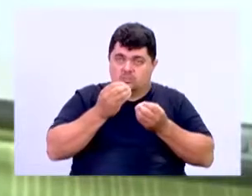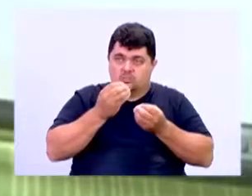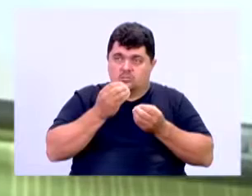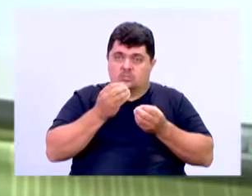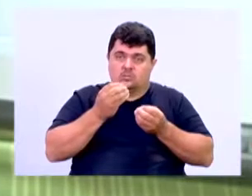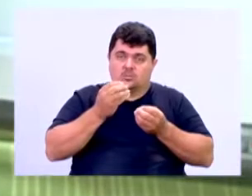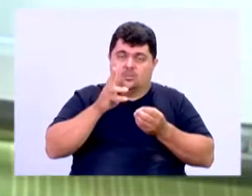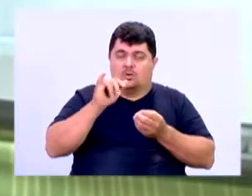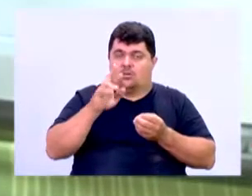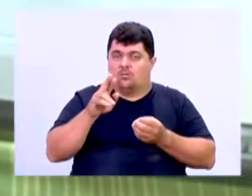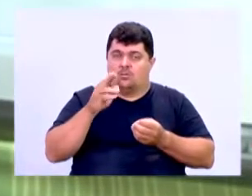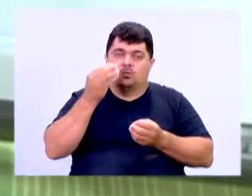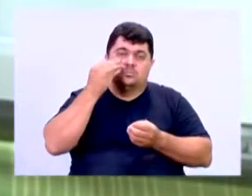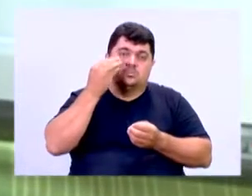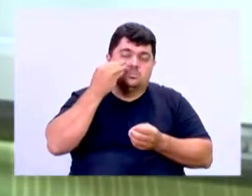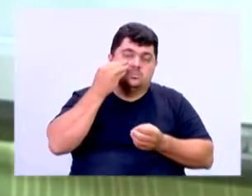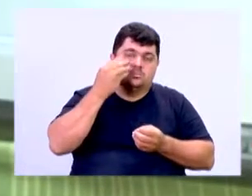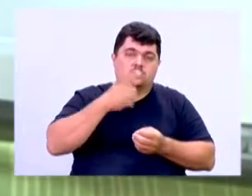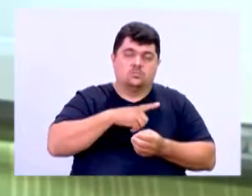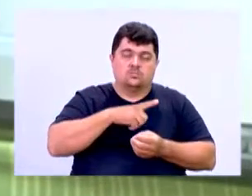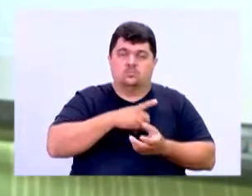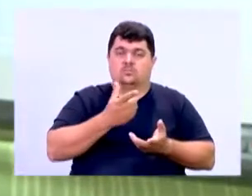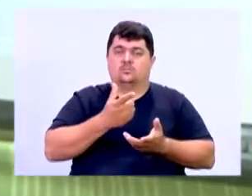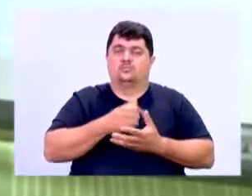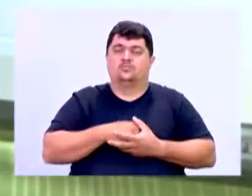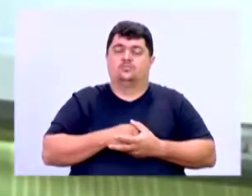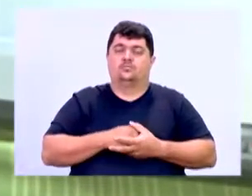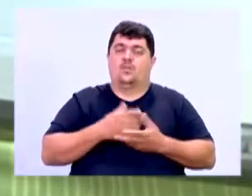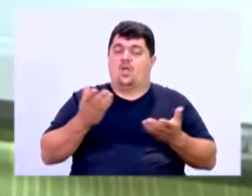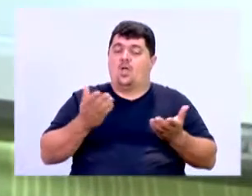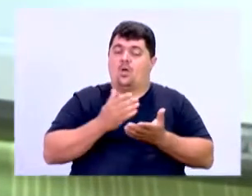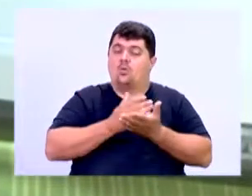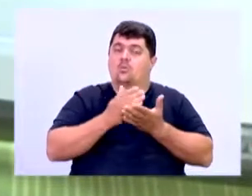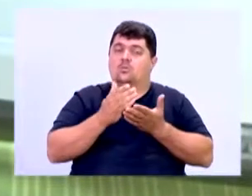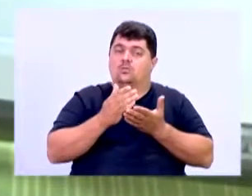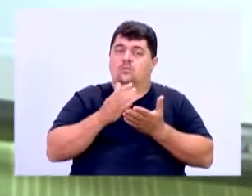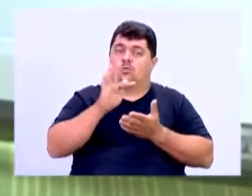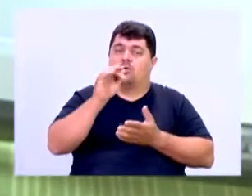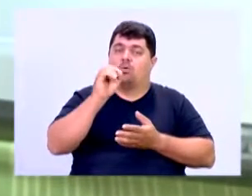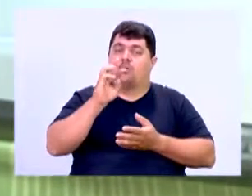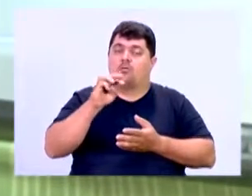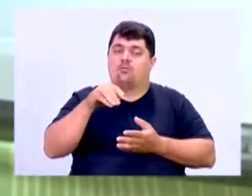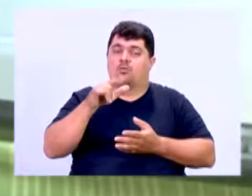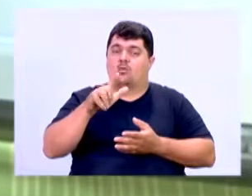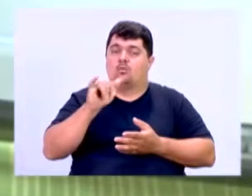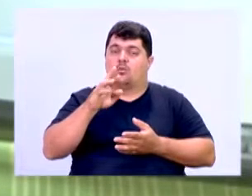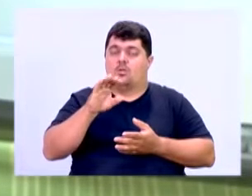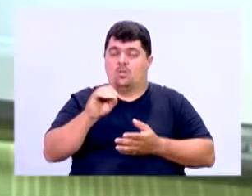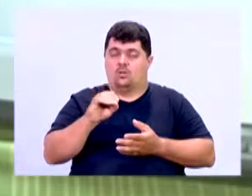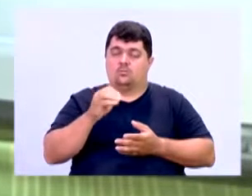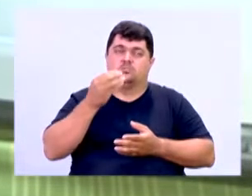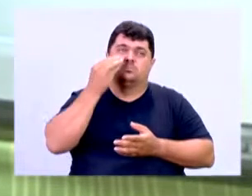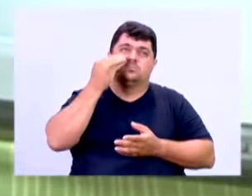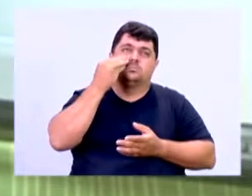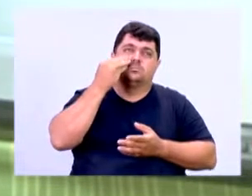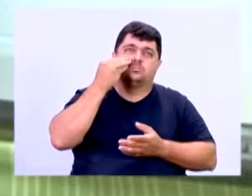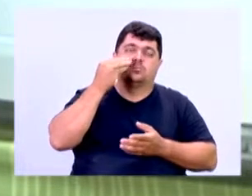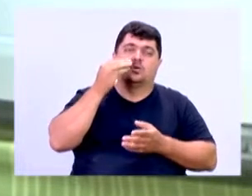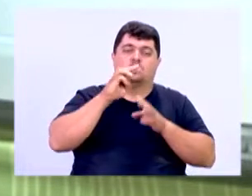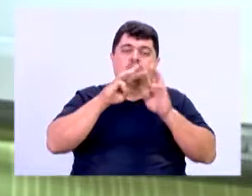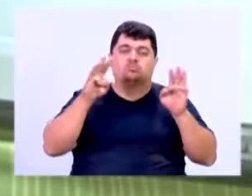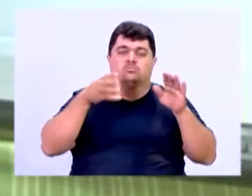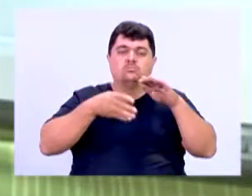estruturas, variáveis trabalham com PHP. Agora a gente já começa a entrar em formulário. O que seria formulário? Imagina que você entrou num